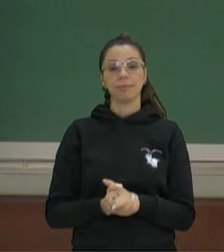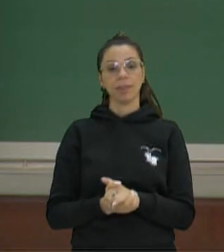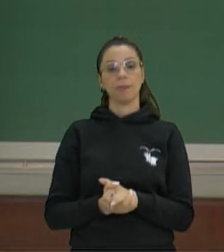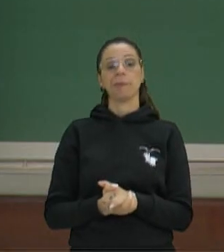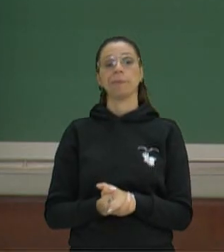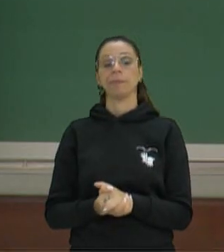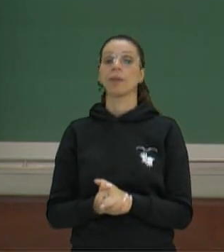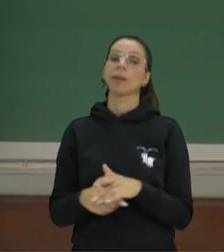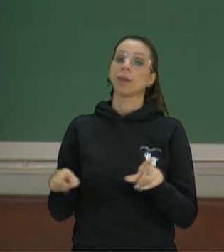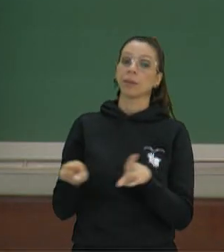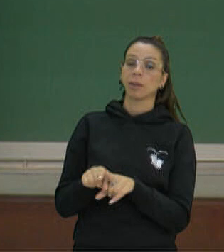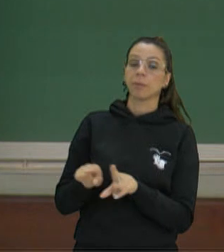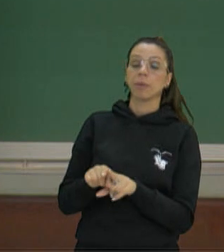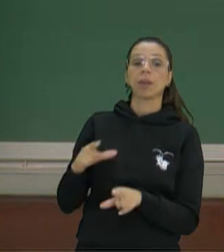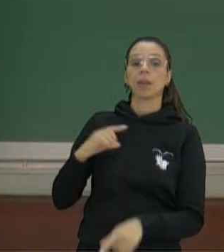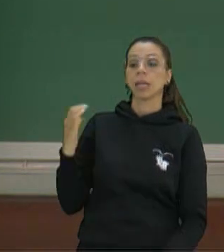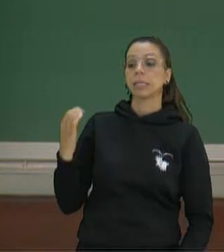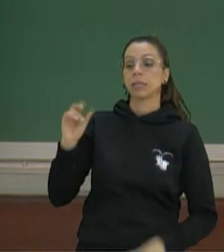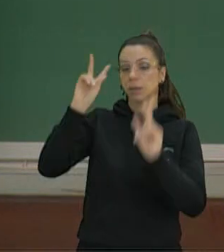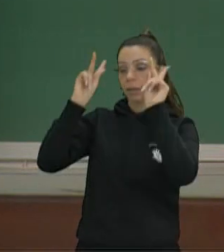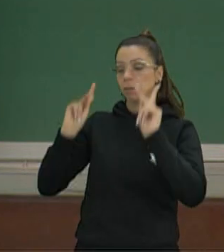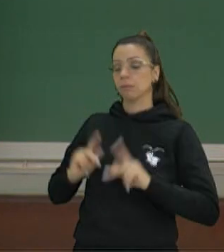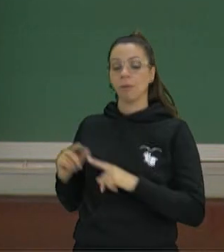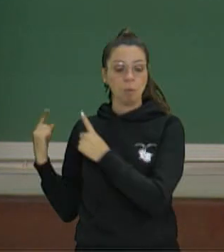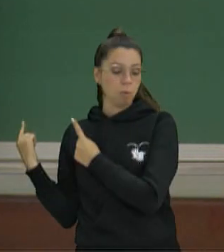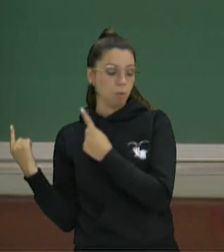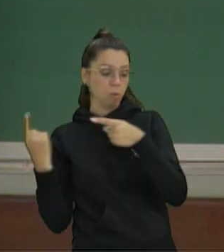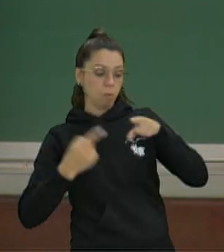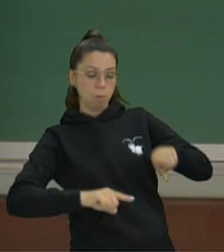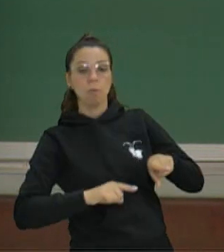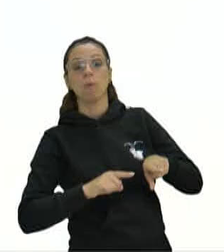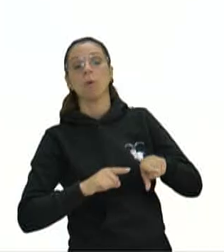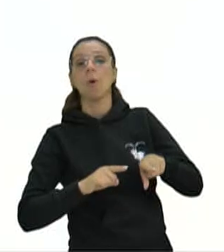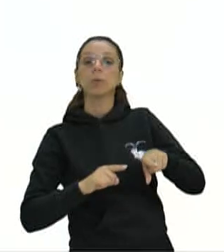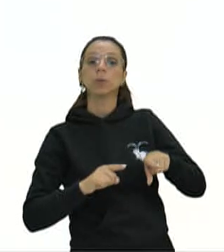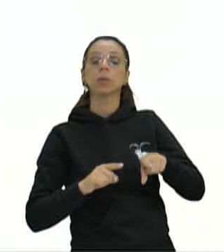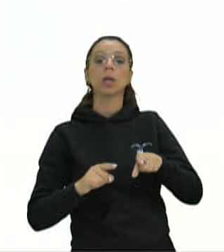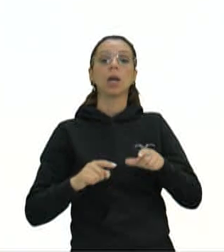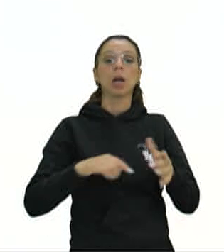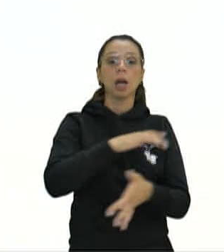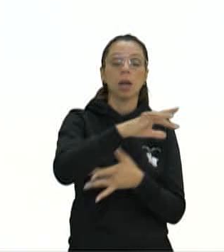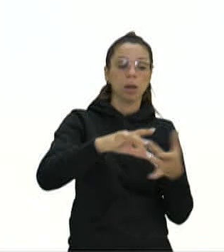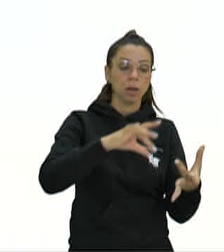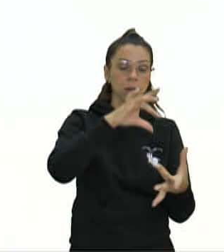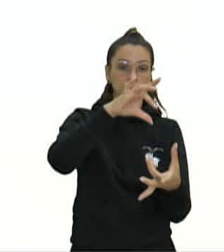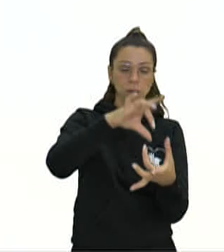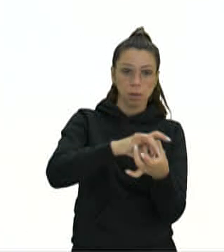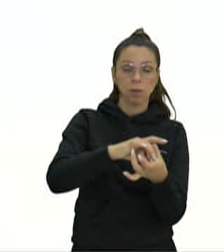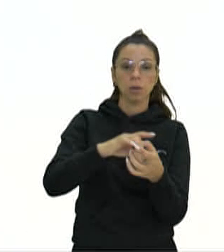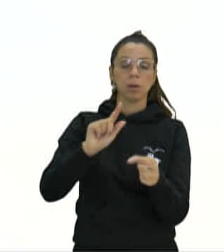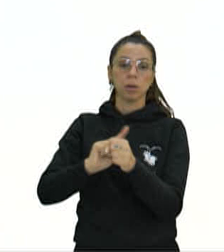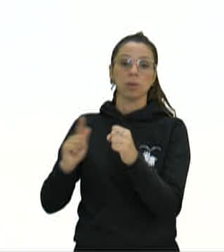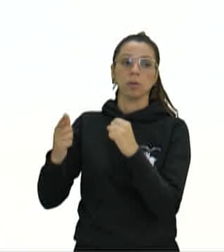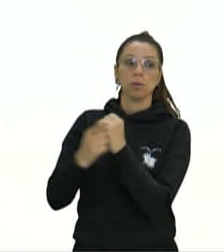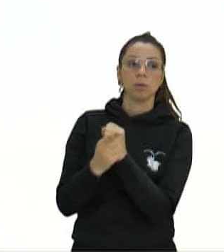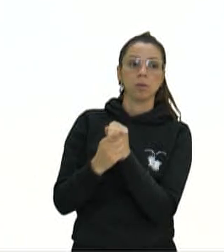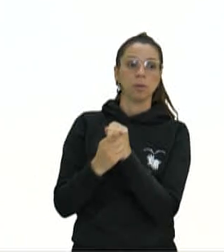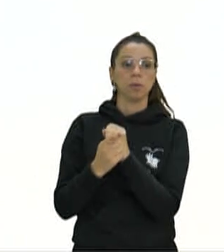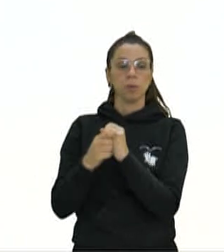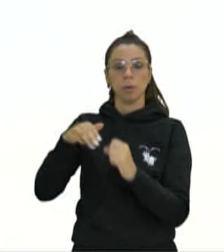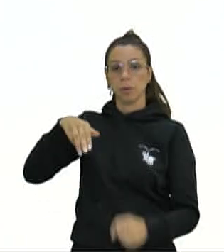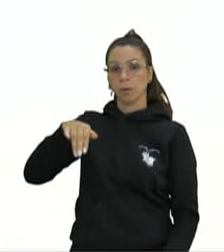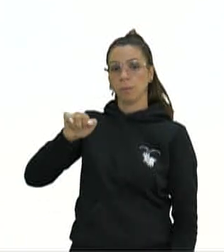das ciências humanas que criticou essa visão romântica da globalização foi o geógrafo baiano Milton